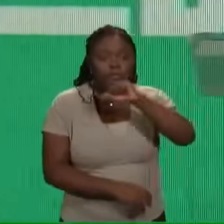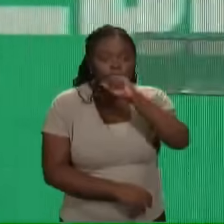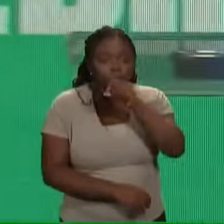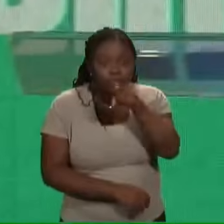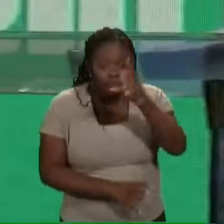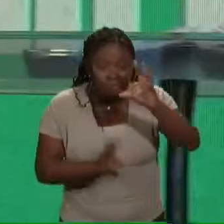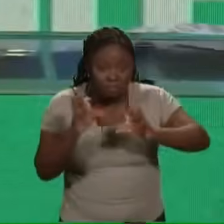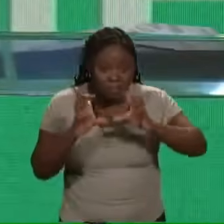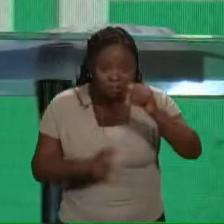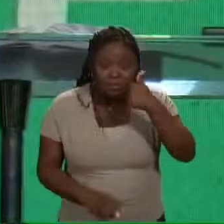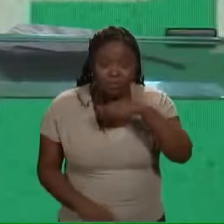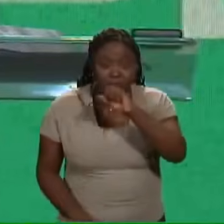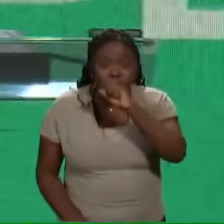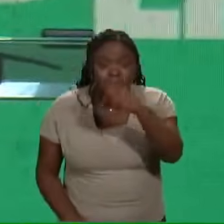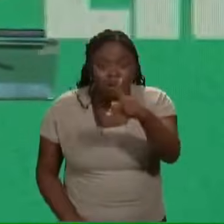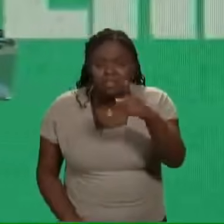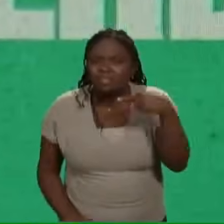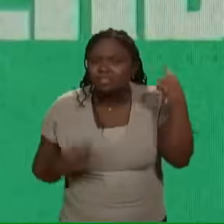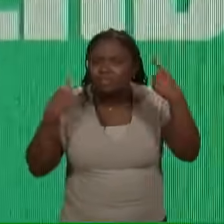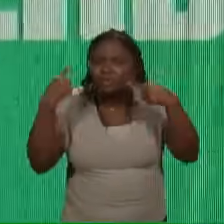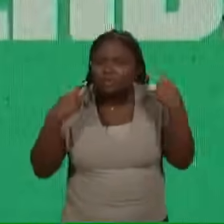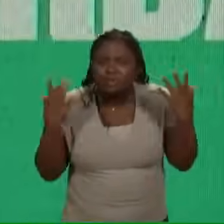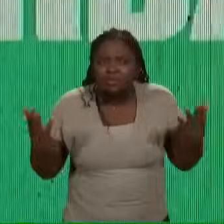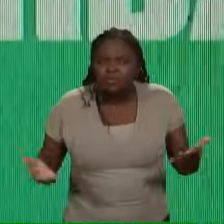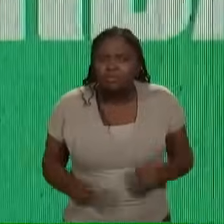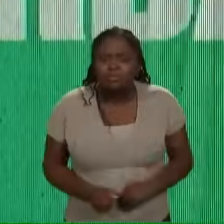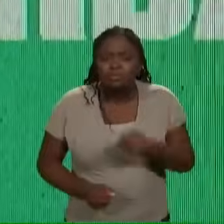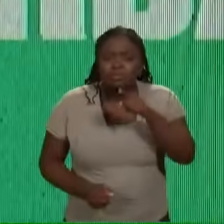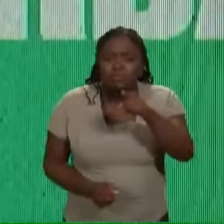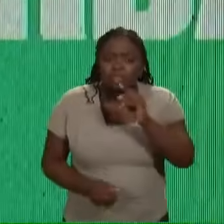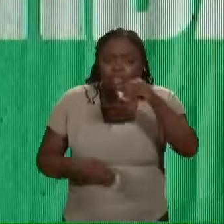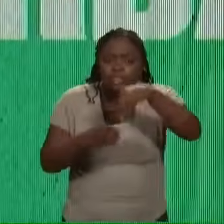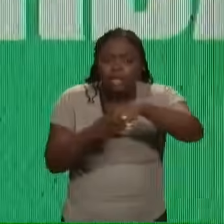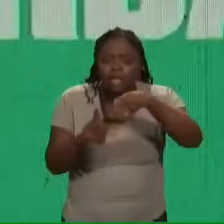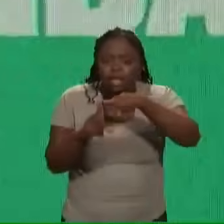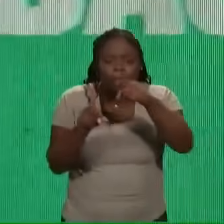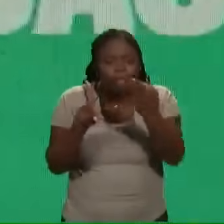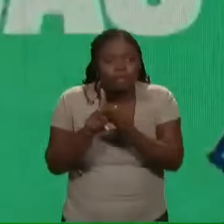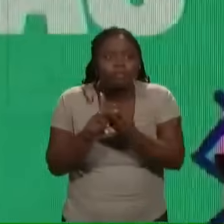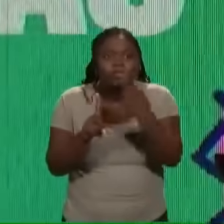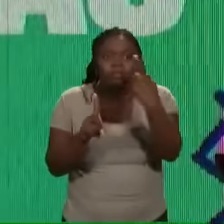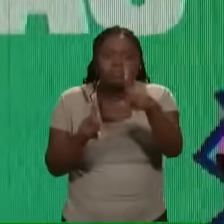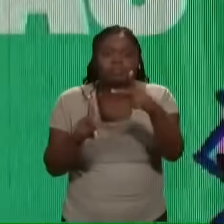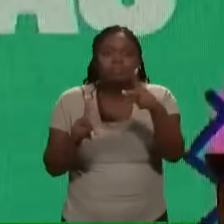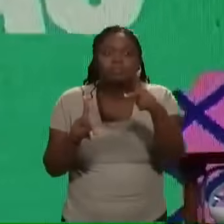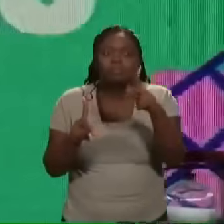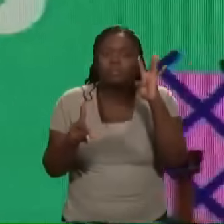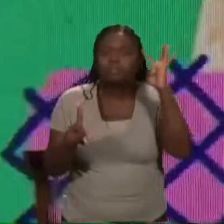sua mãe. Você ficou 9 meses na barriga da sua mãe. Resolve!